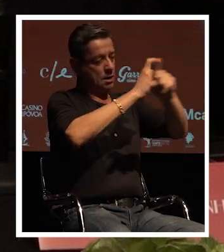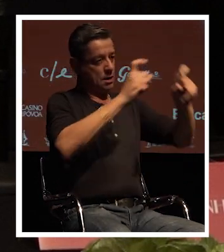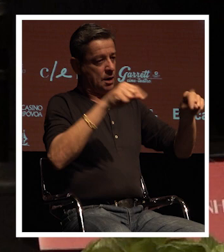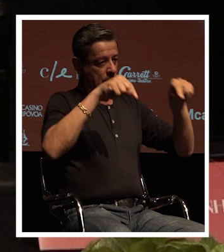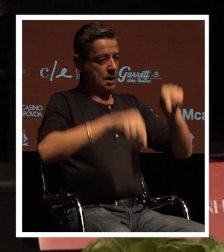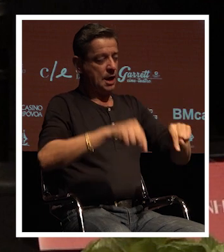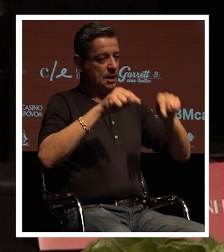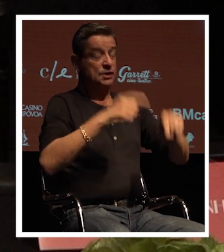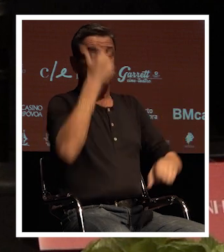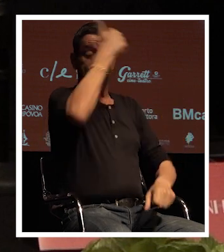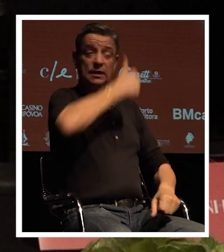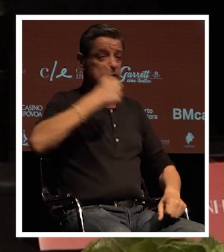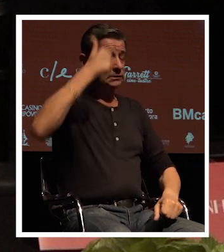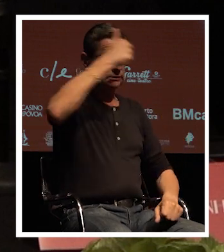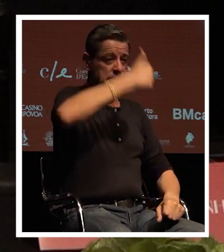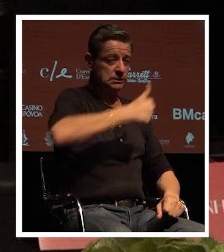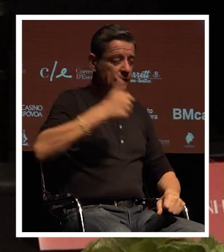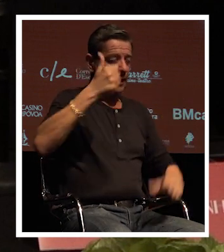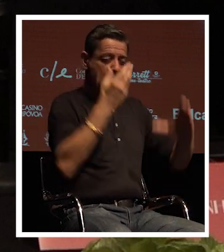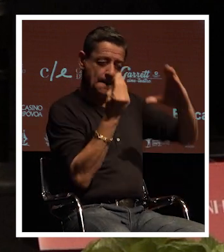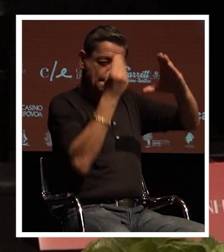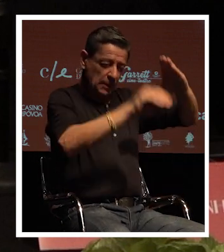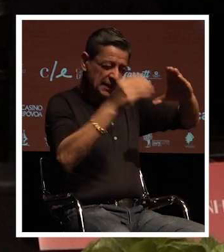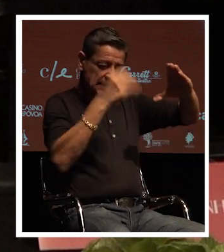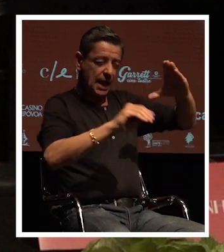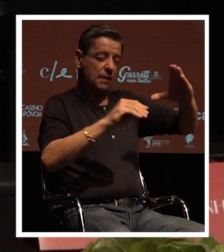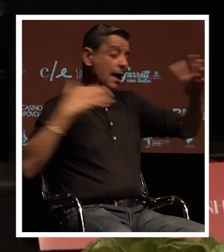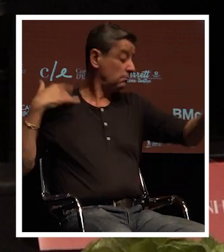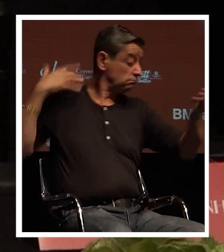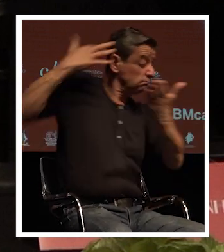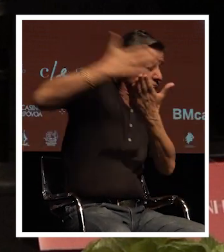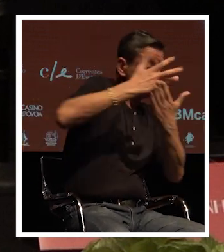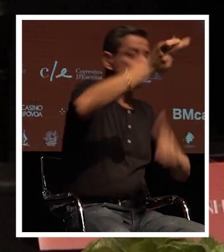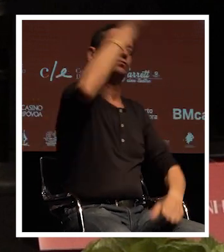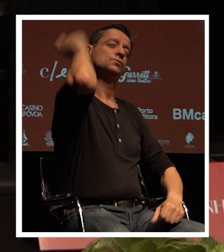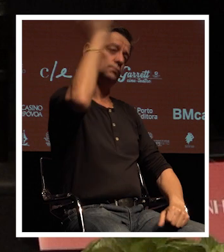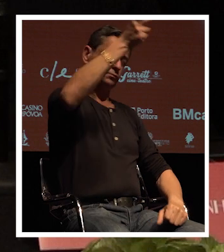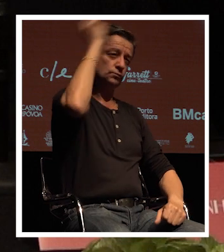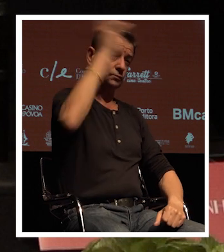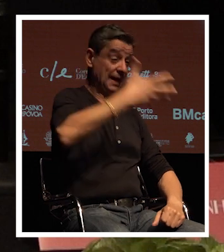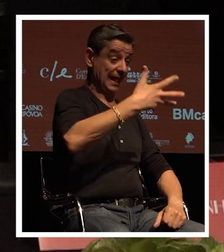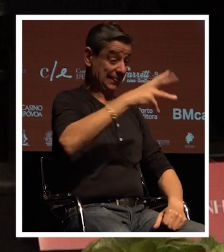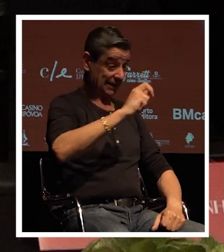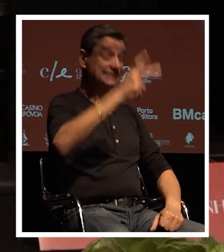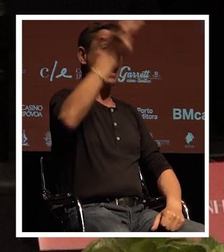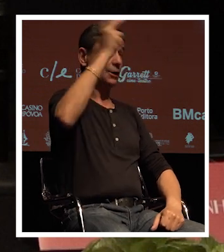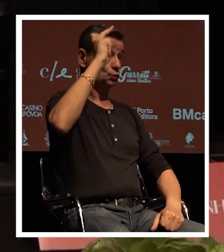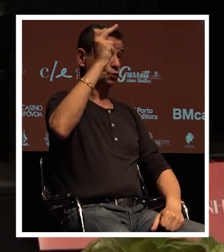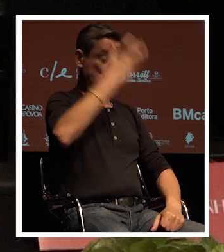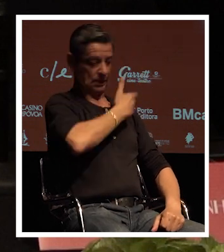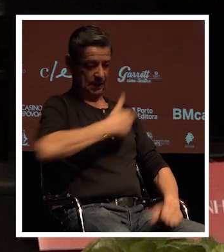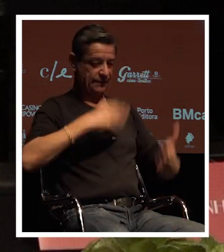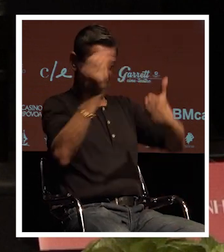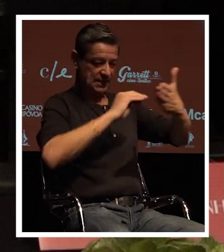isto não é é uma agenda recente está a ser implementada há muitos séculos há 13 anos atrás